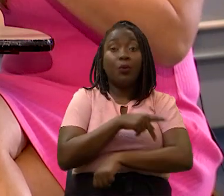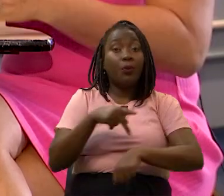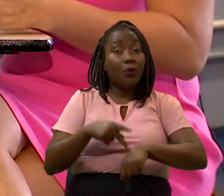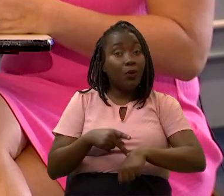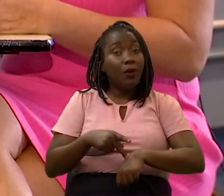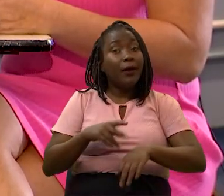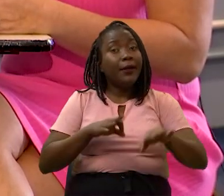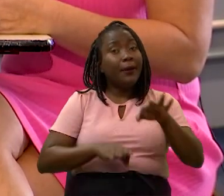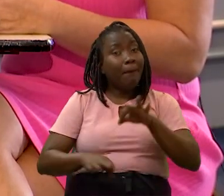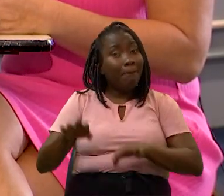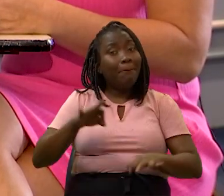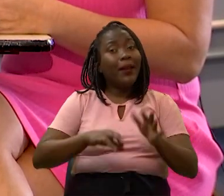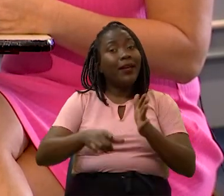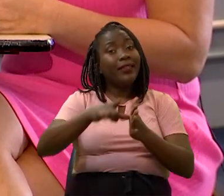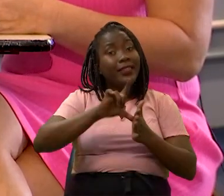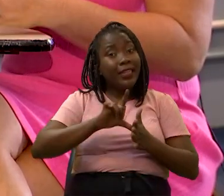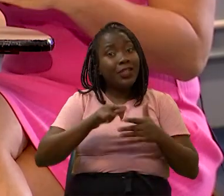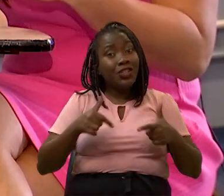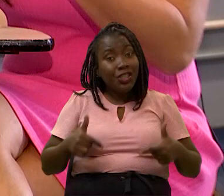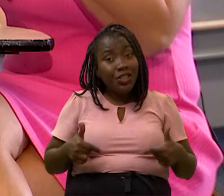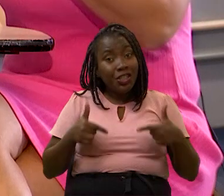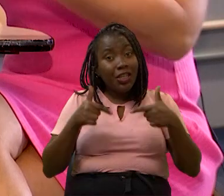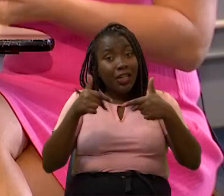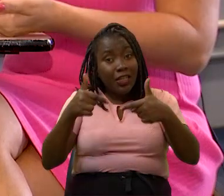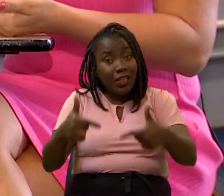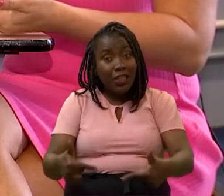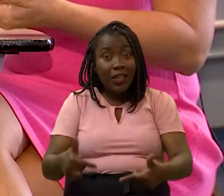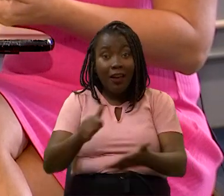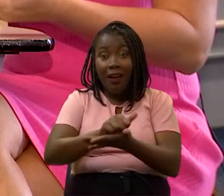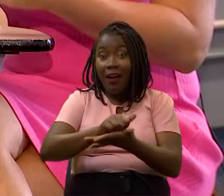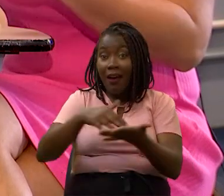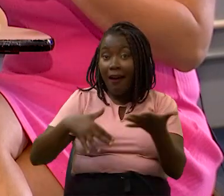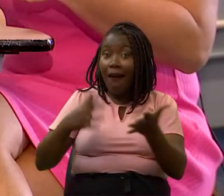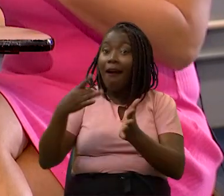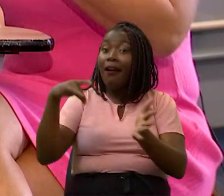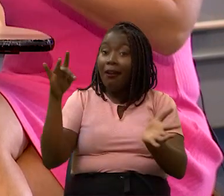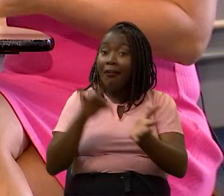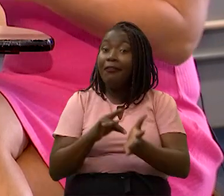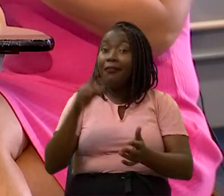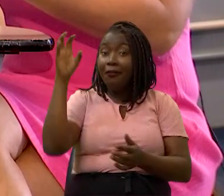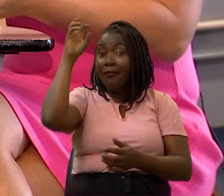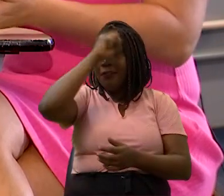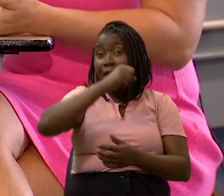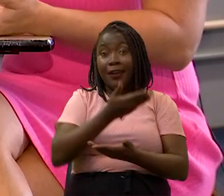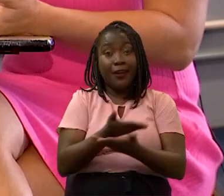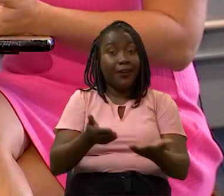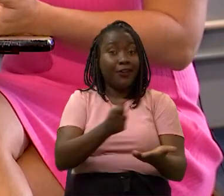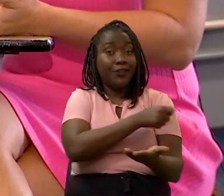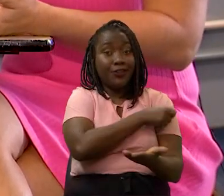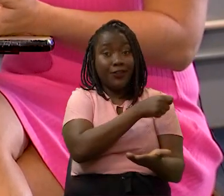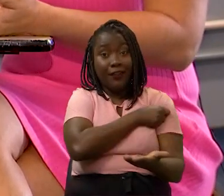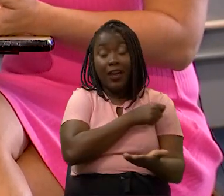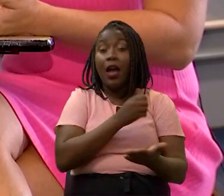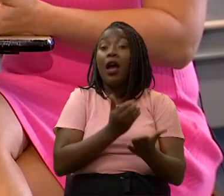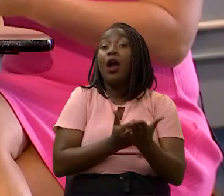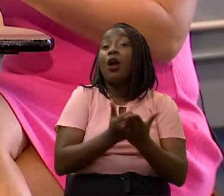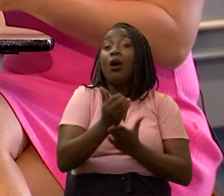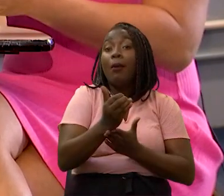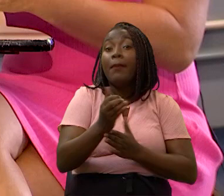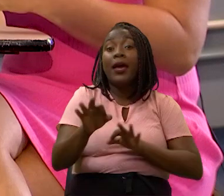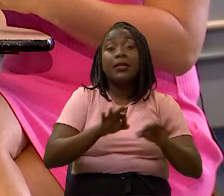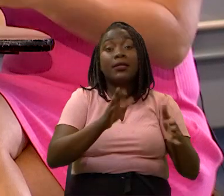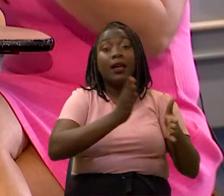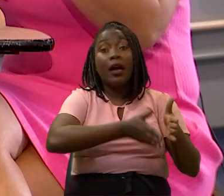grupo pedagógico que planeje e execute ações pedagógicas efetivas para o aprendizado dos alunos.